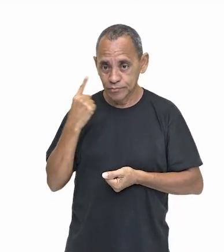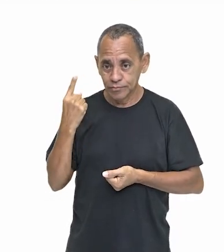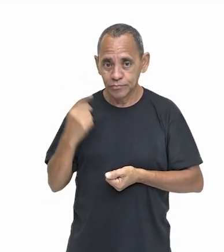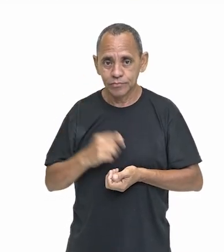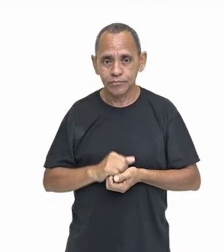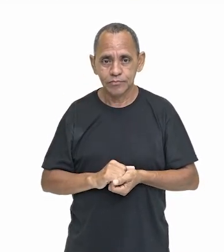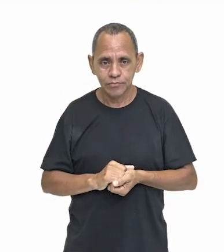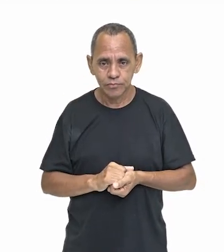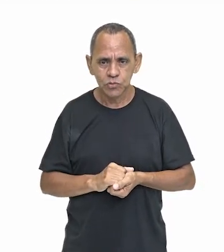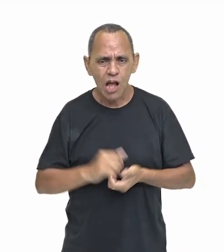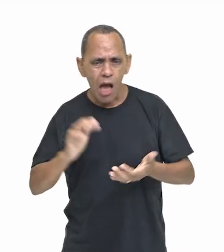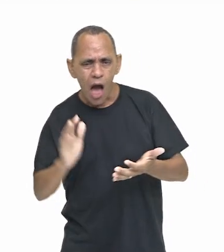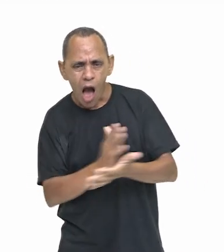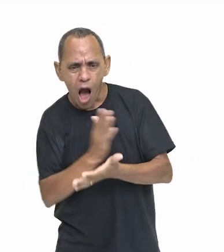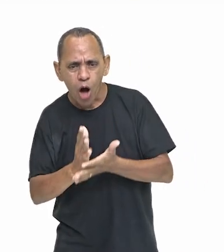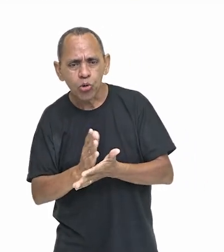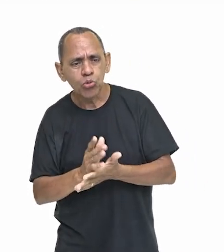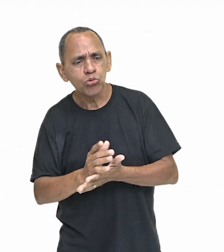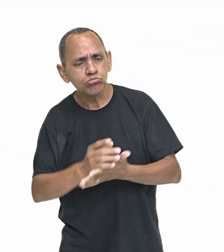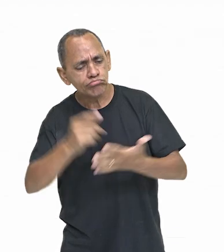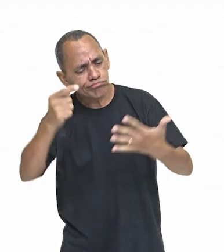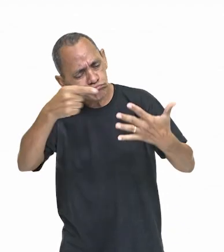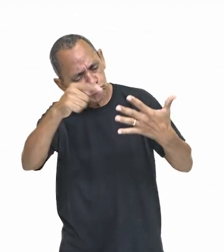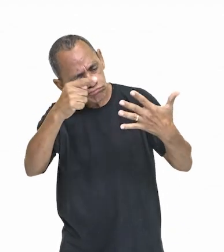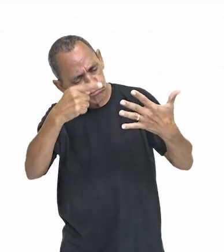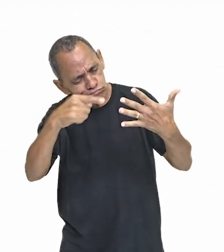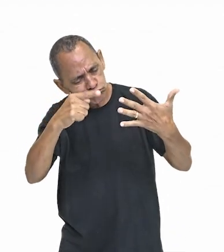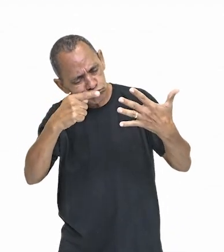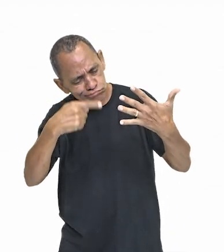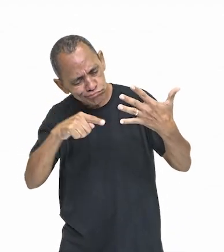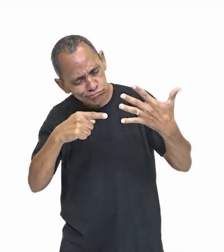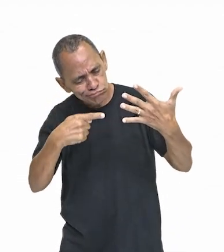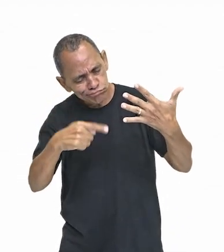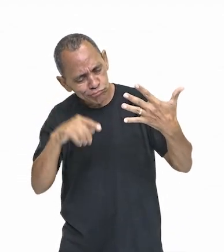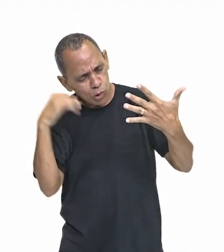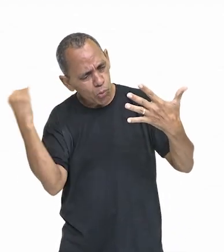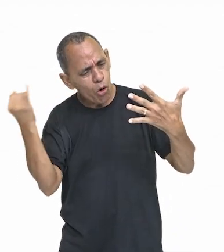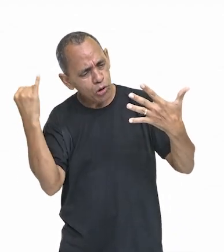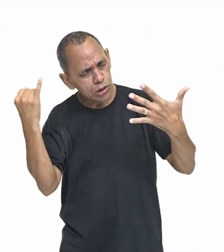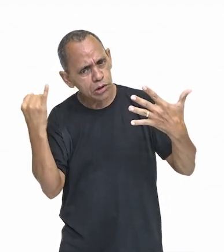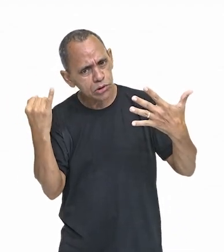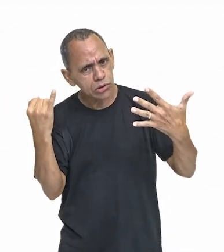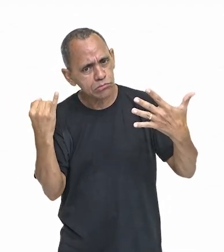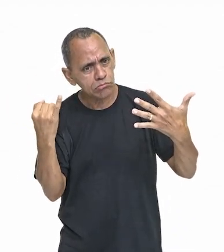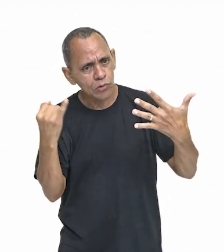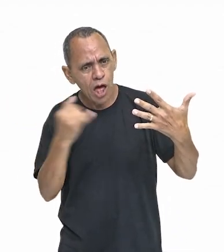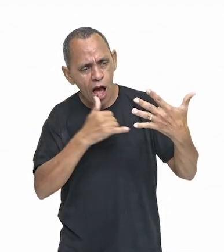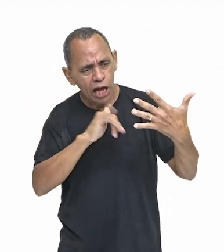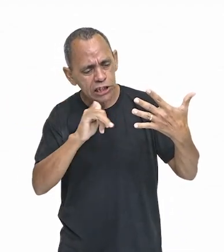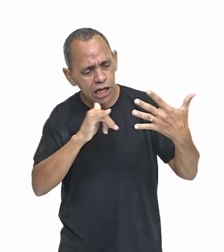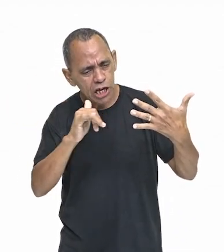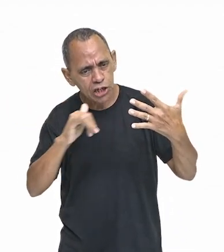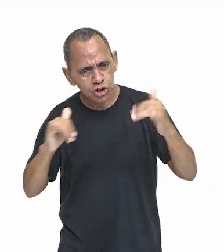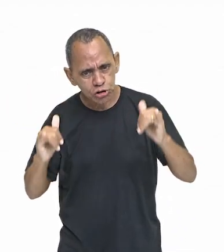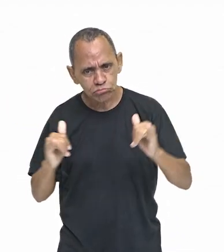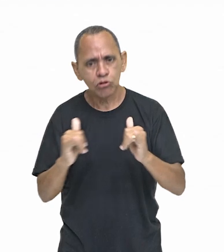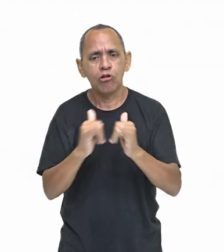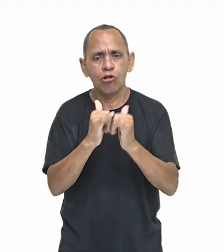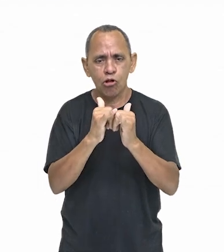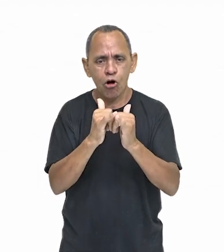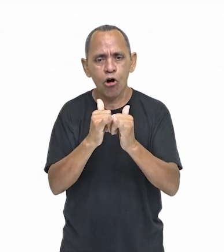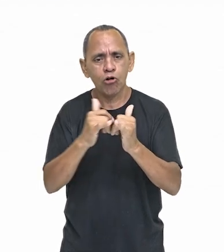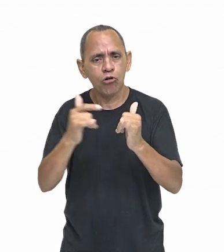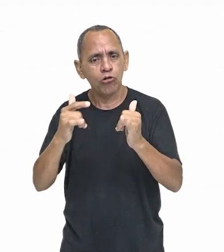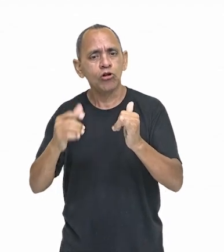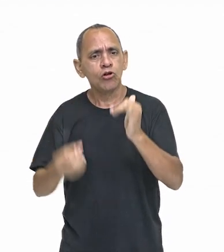cartelinha alguns pontos importantes. A energia hidrelétrica, ela é obtida pela força